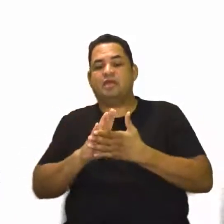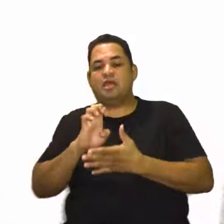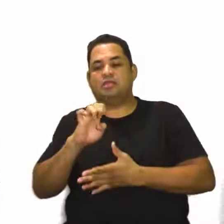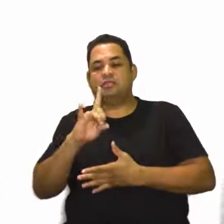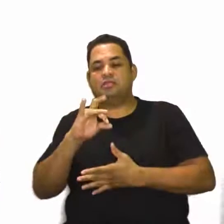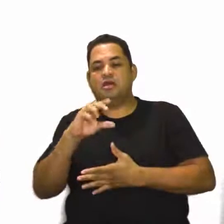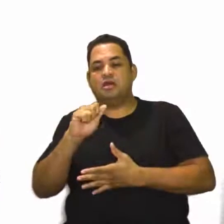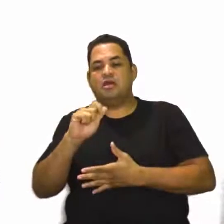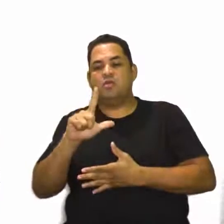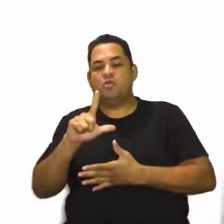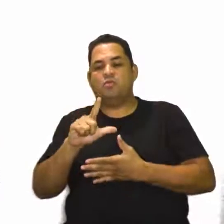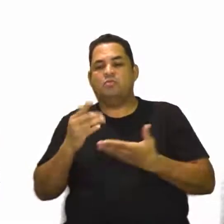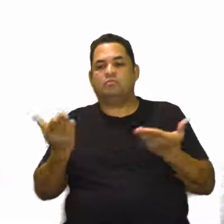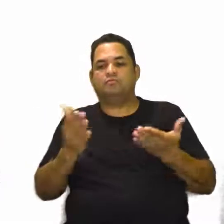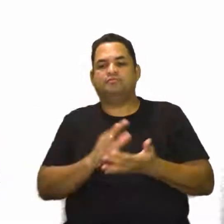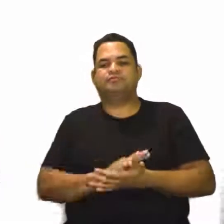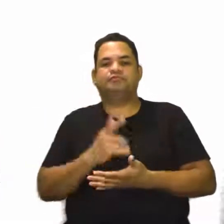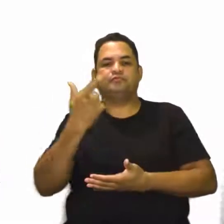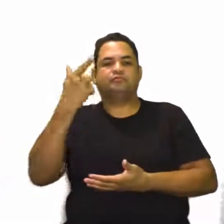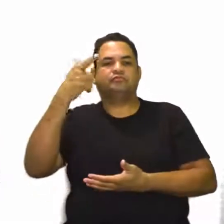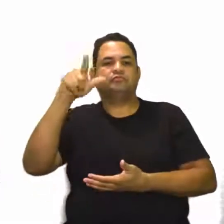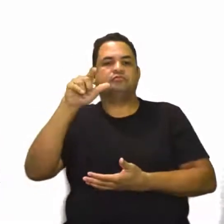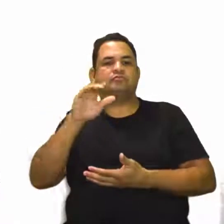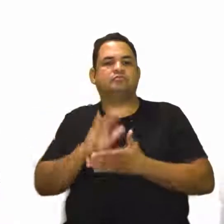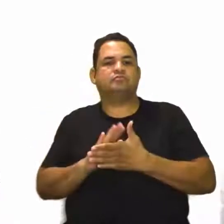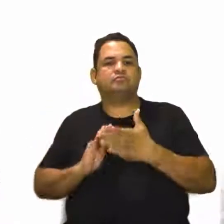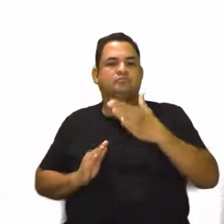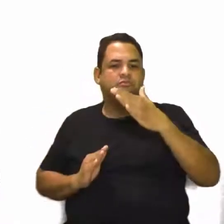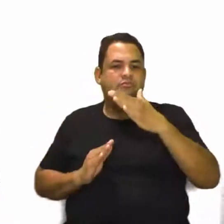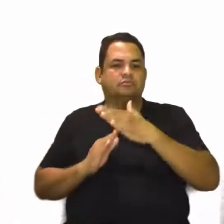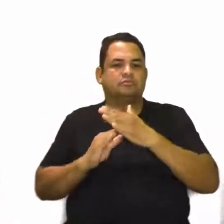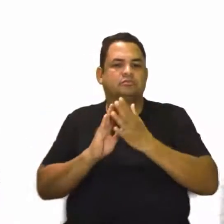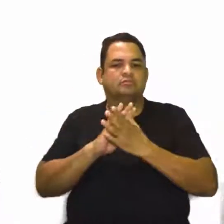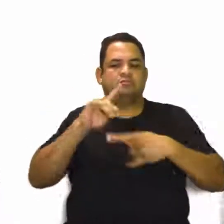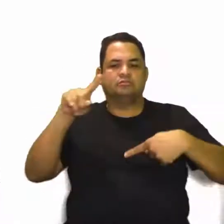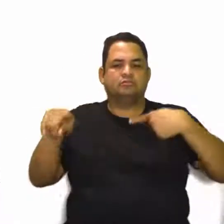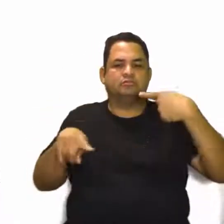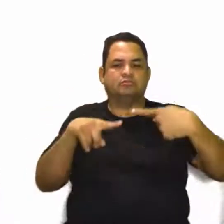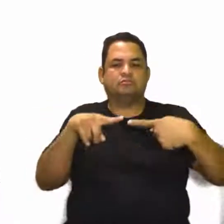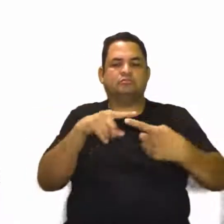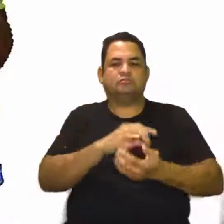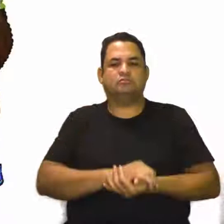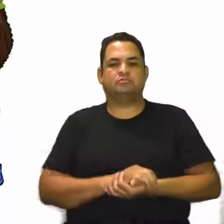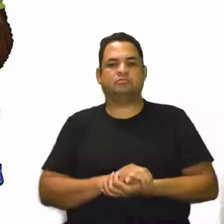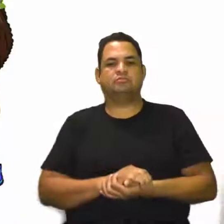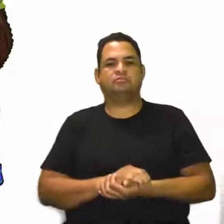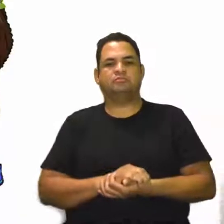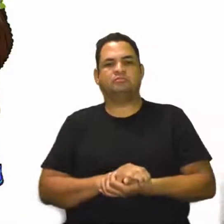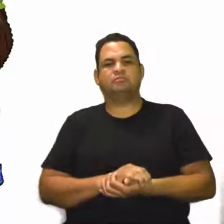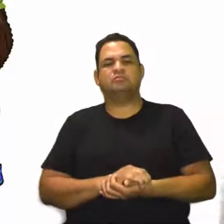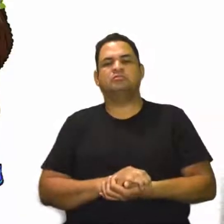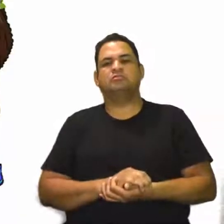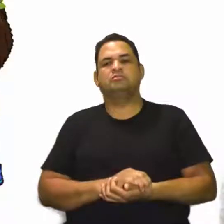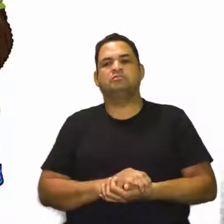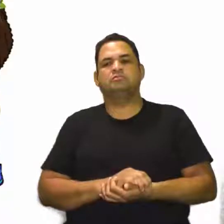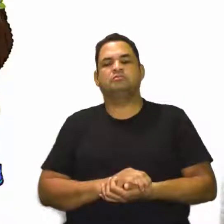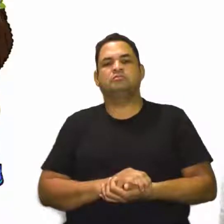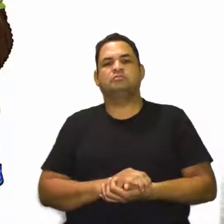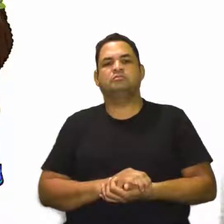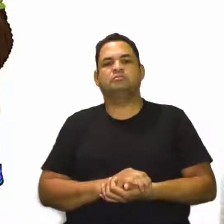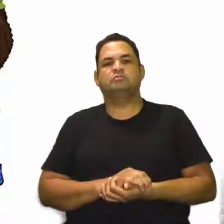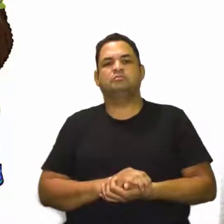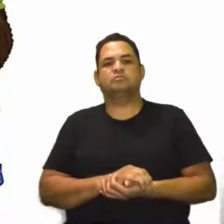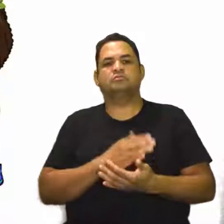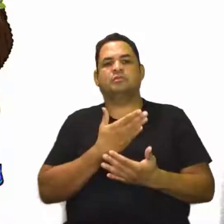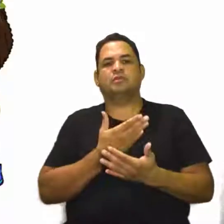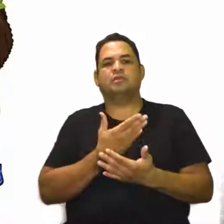fato, conseguir êxito ali no teste de aptidão física. Vamos seguir para a próxima aula, que é qual, professora